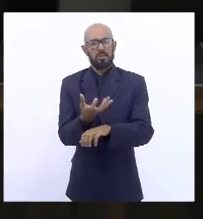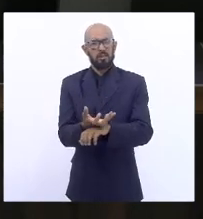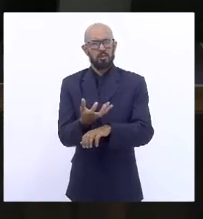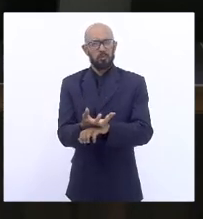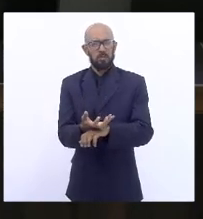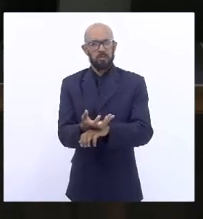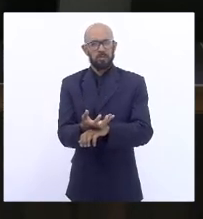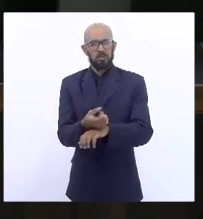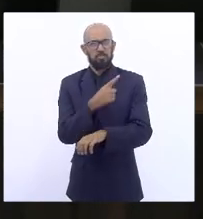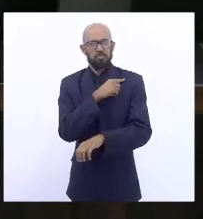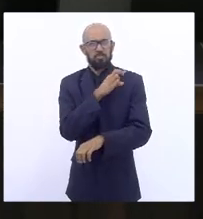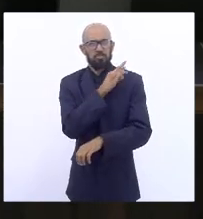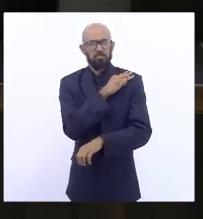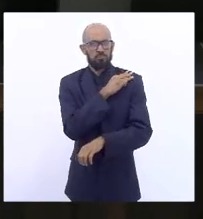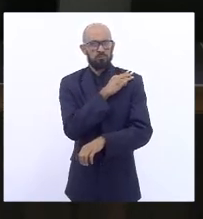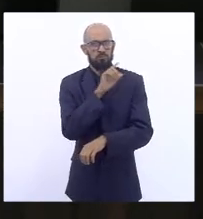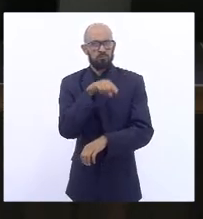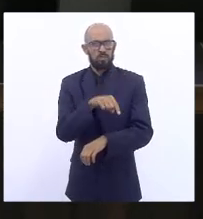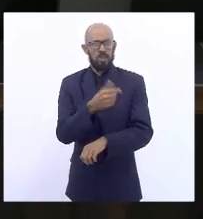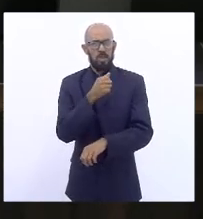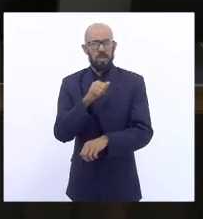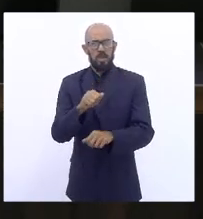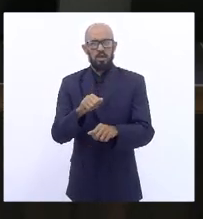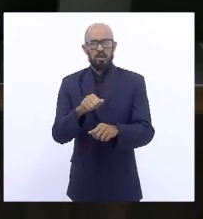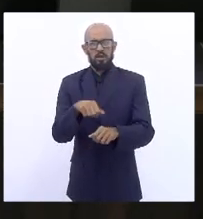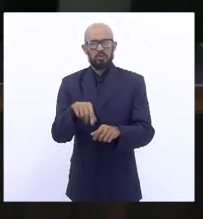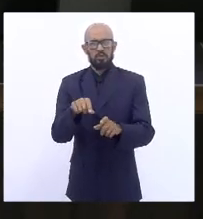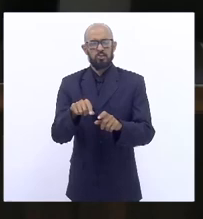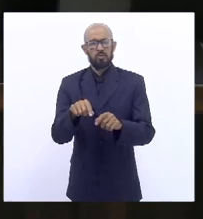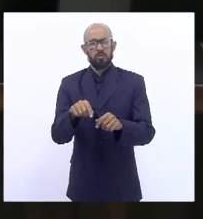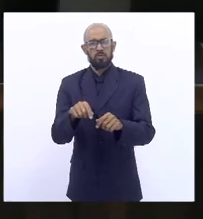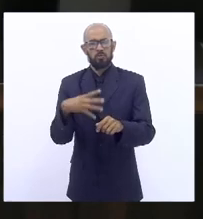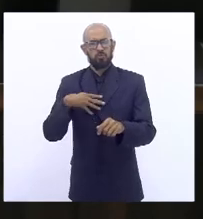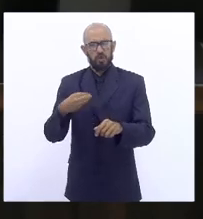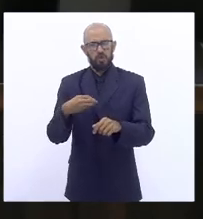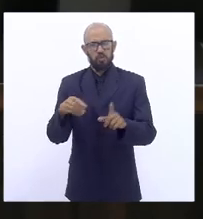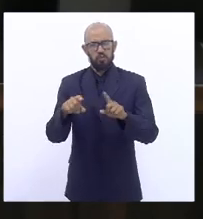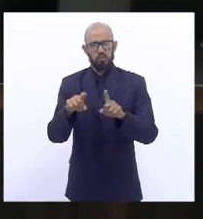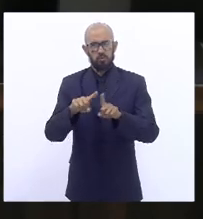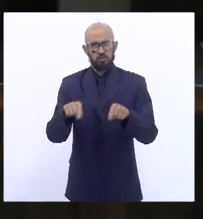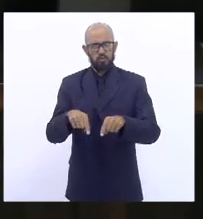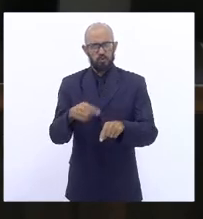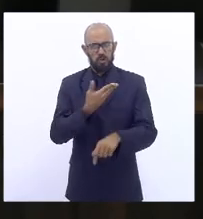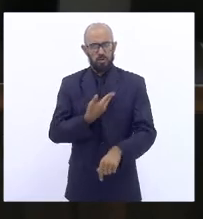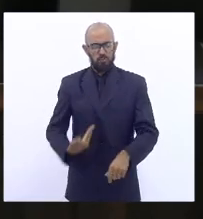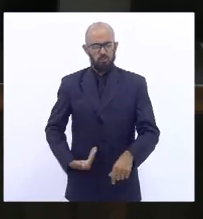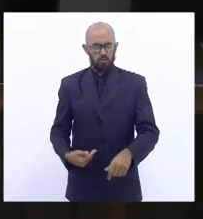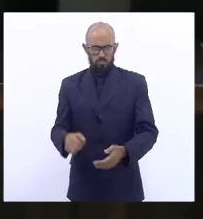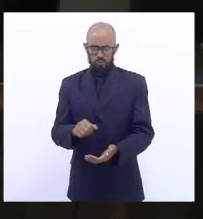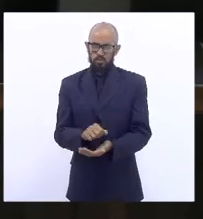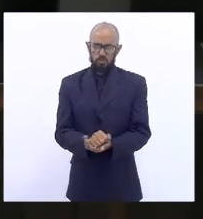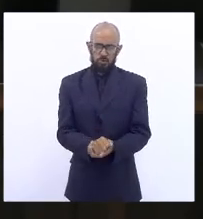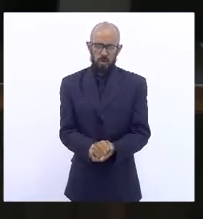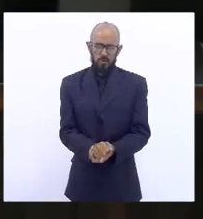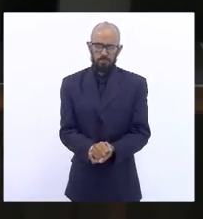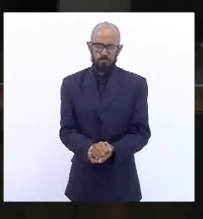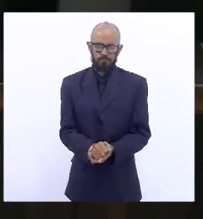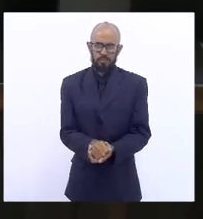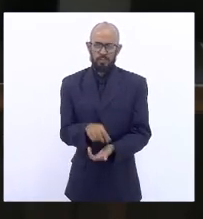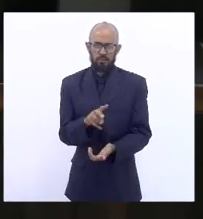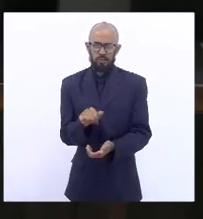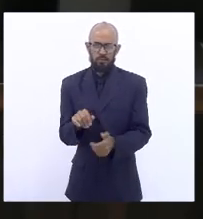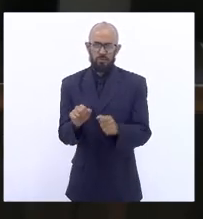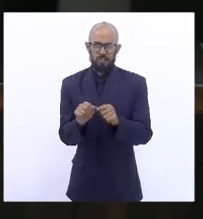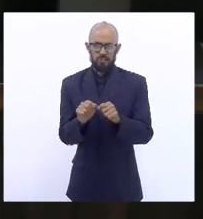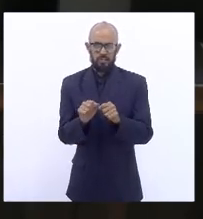brasileiro estão no setor público. Portanto, essa é uma reforma que vai atingir em cheio, que pretendem que